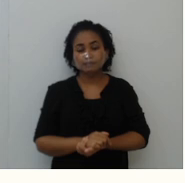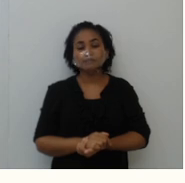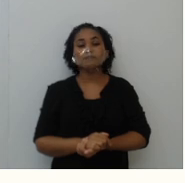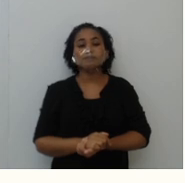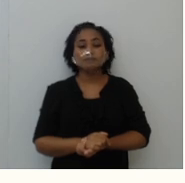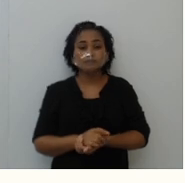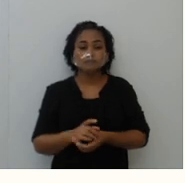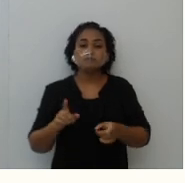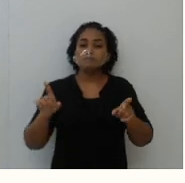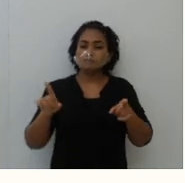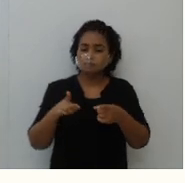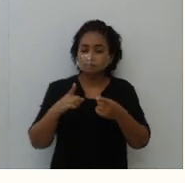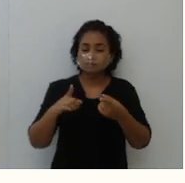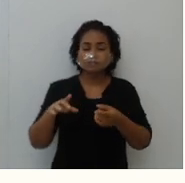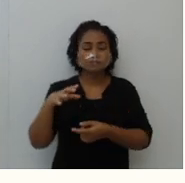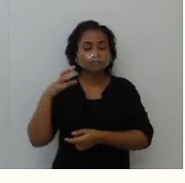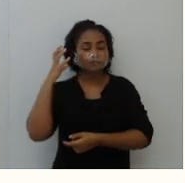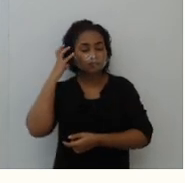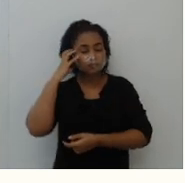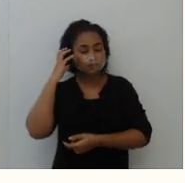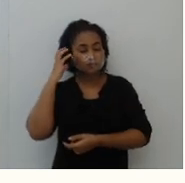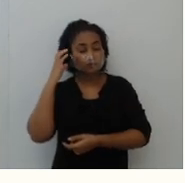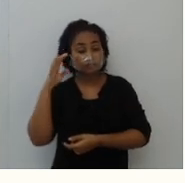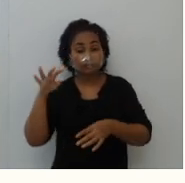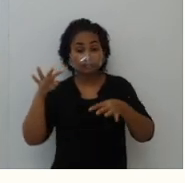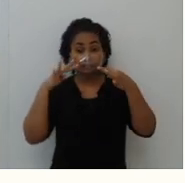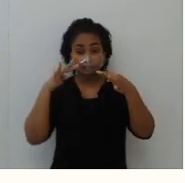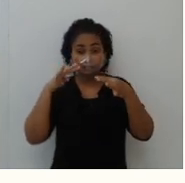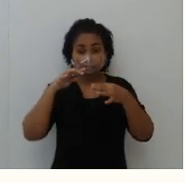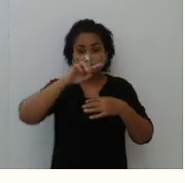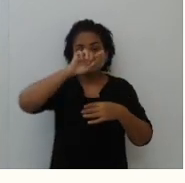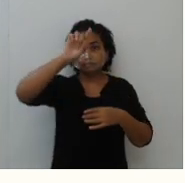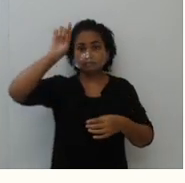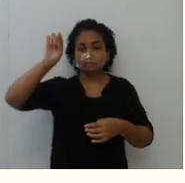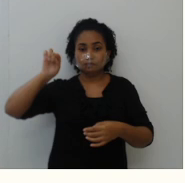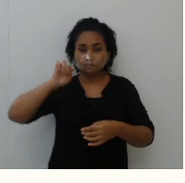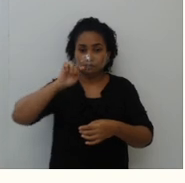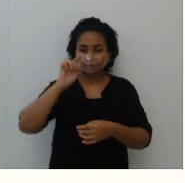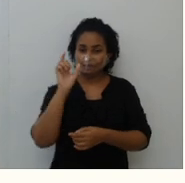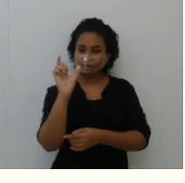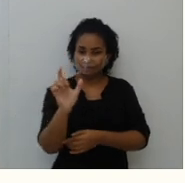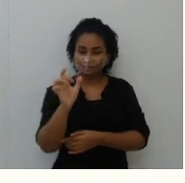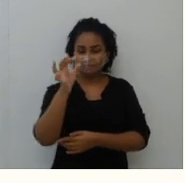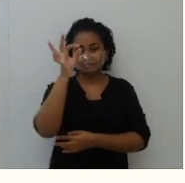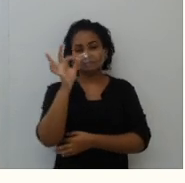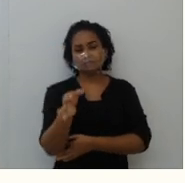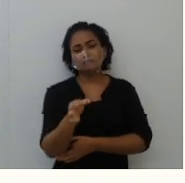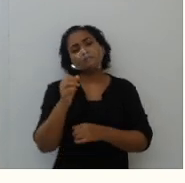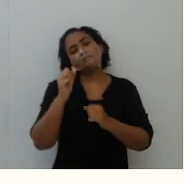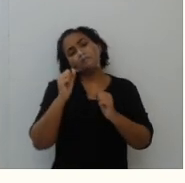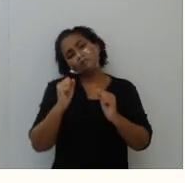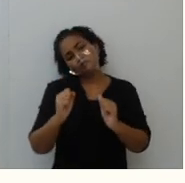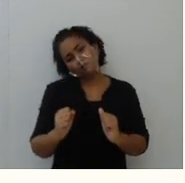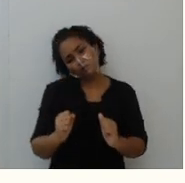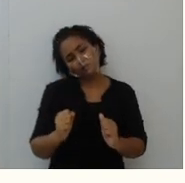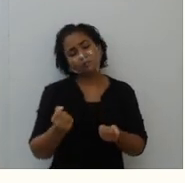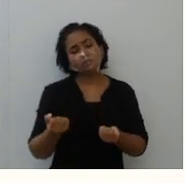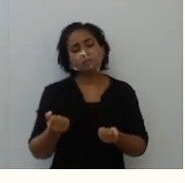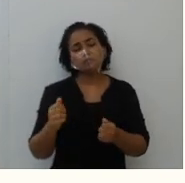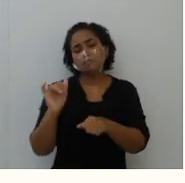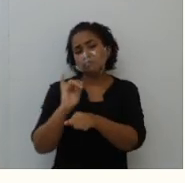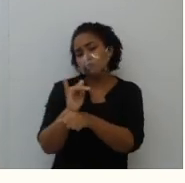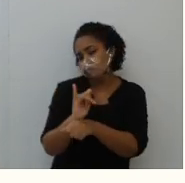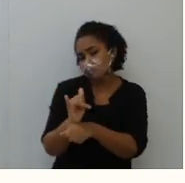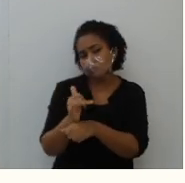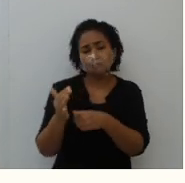com atenção e circule a palavra correta. Vocês vão ouvir, podem ouvir no Deezer, no